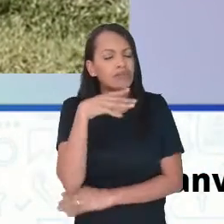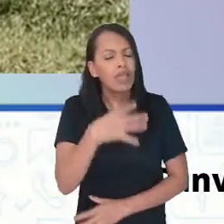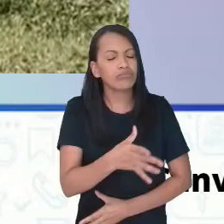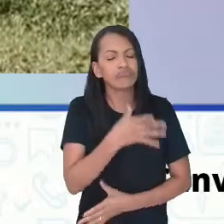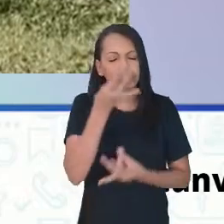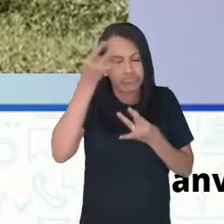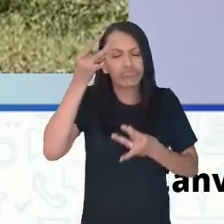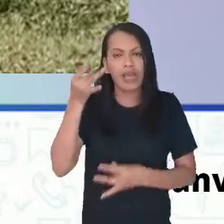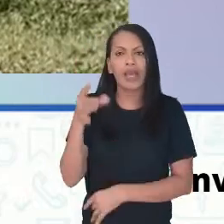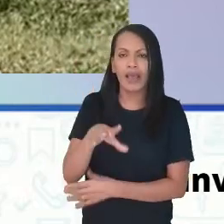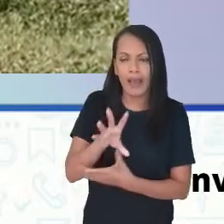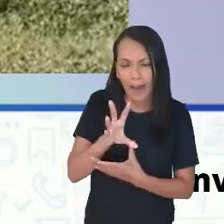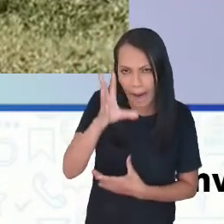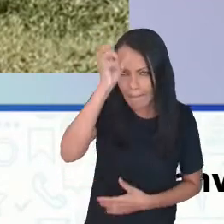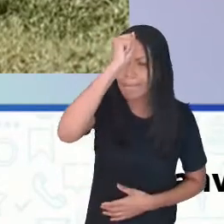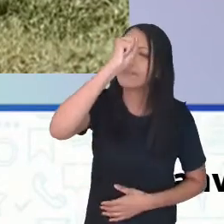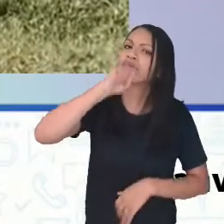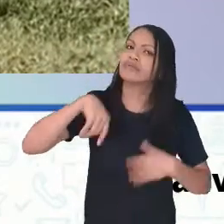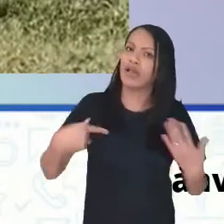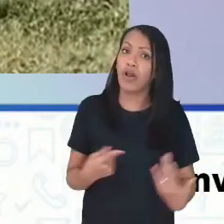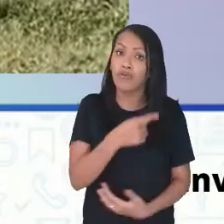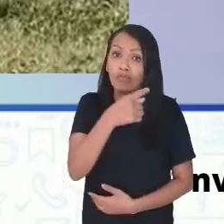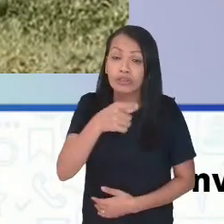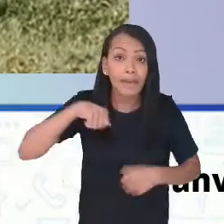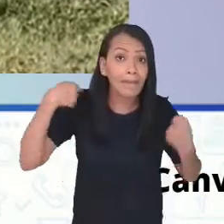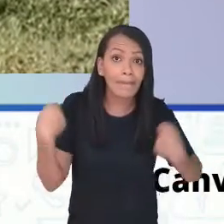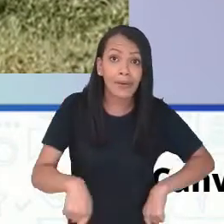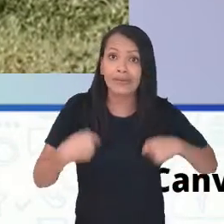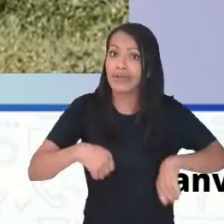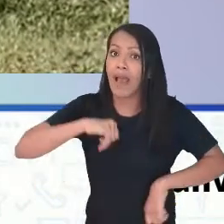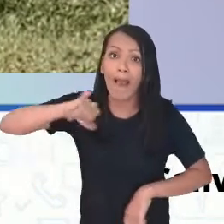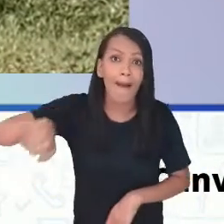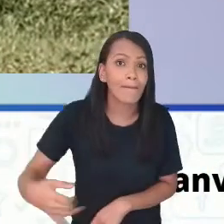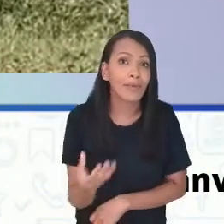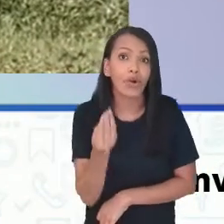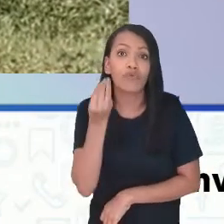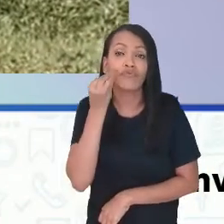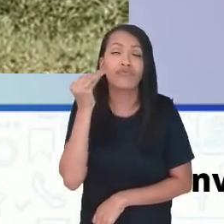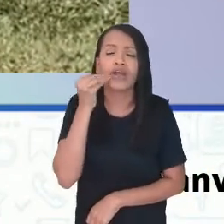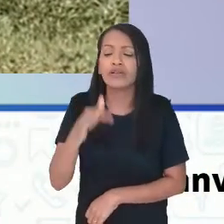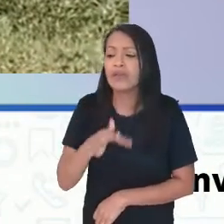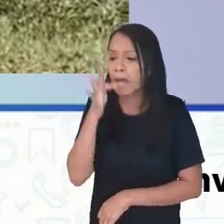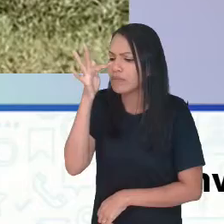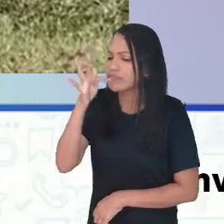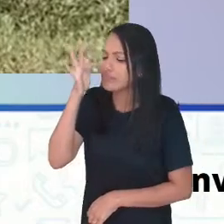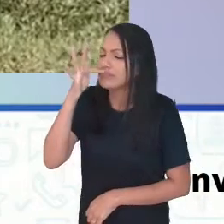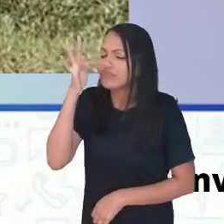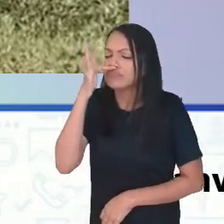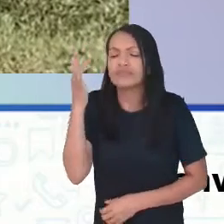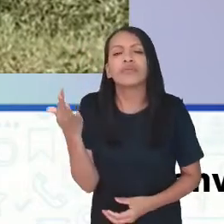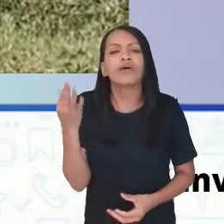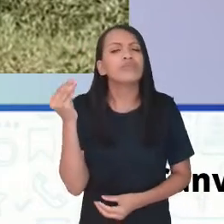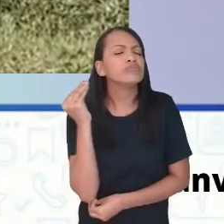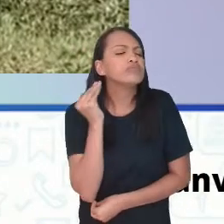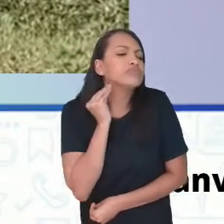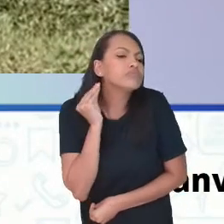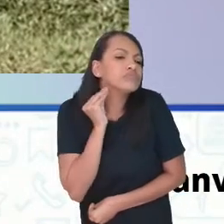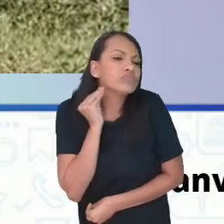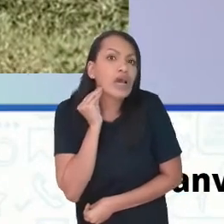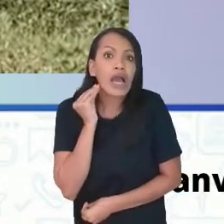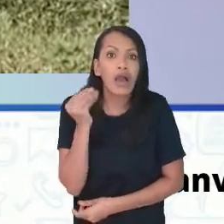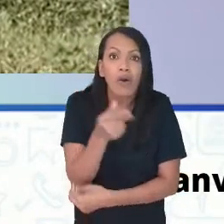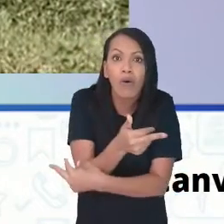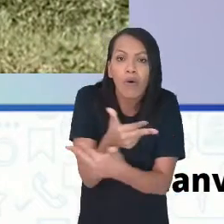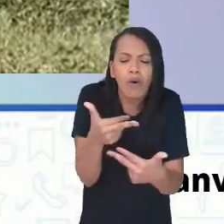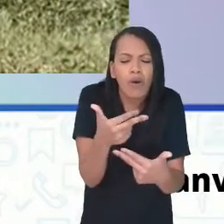Sem parar de aprender, aproveite cada flor, cada cheiro no cangote, cada gesto de amor,